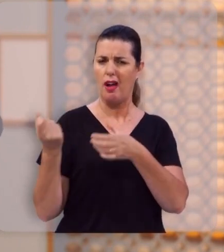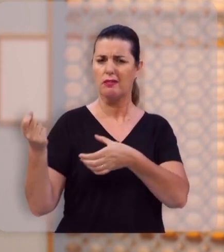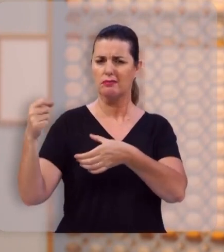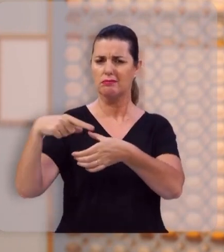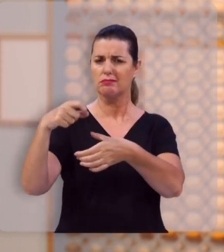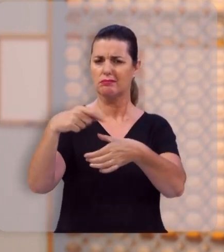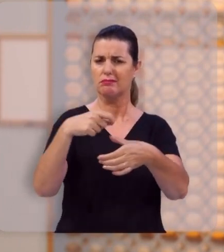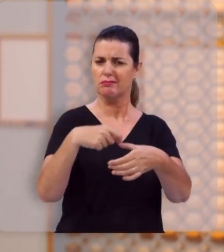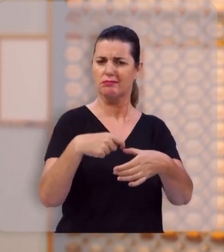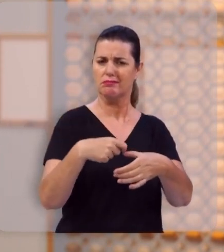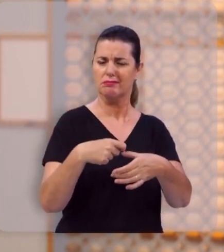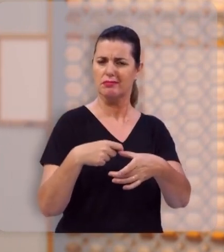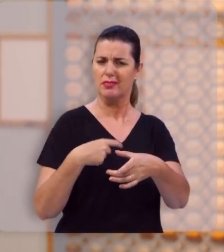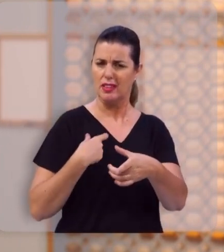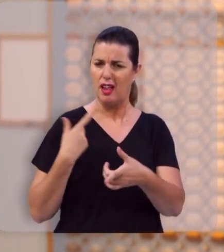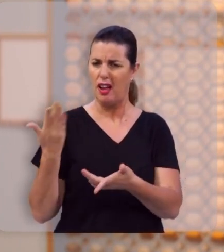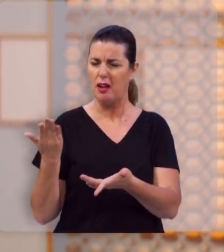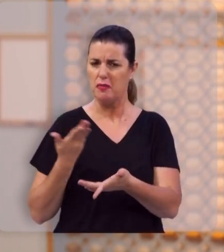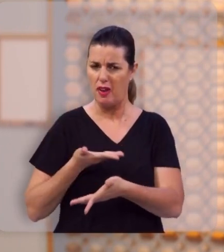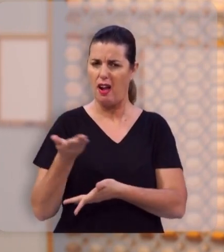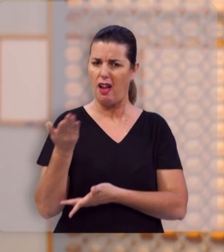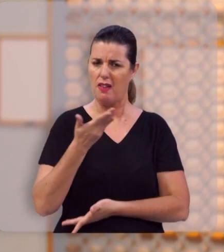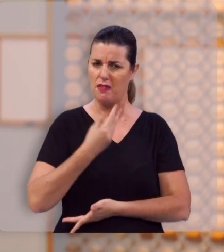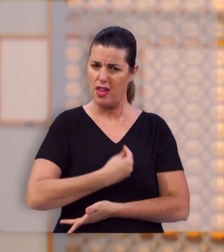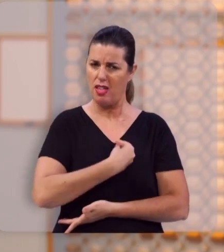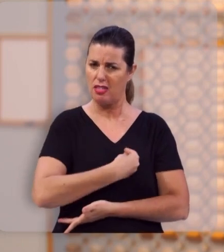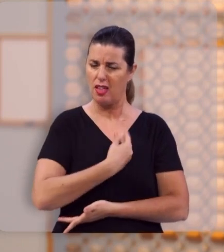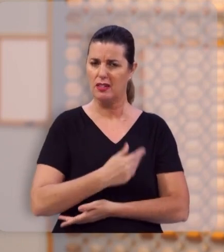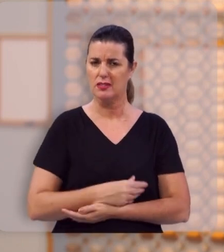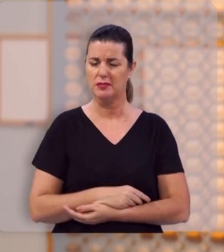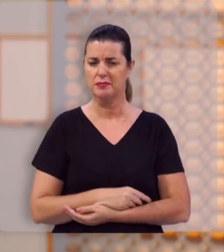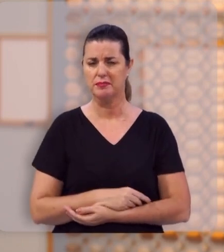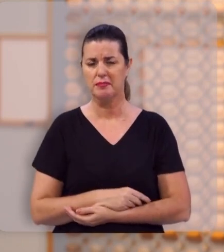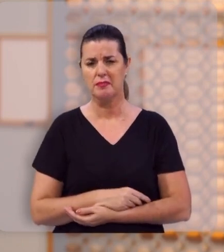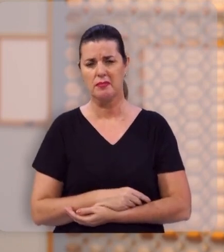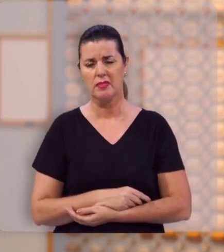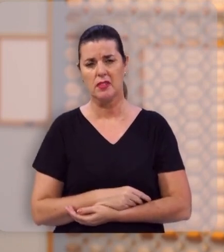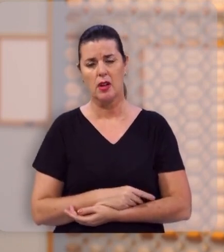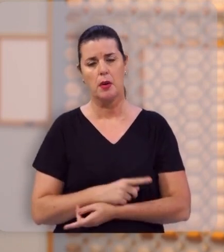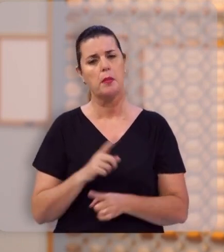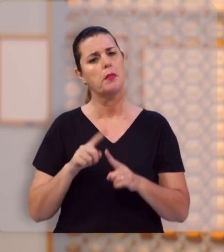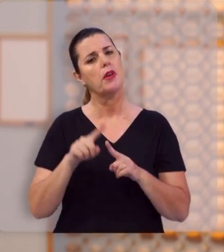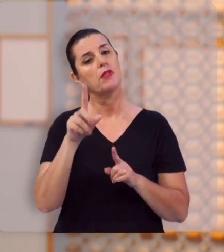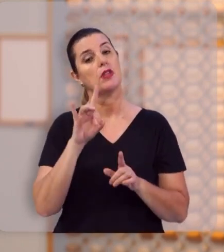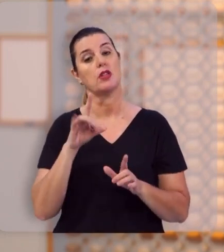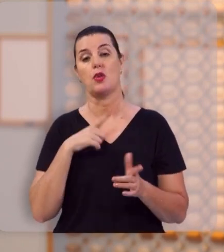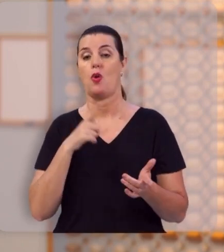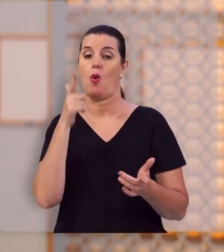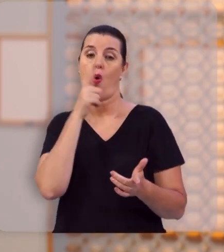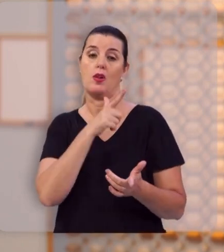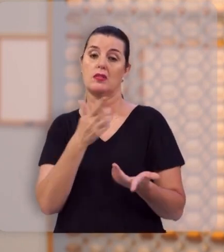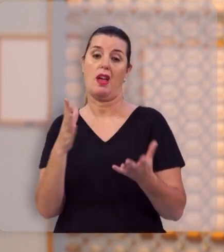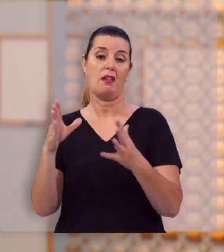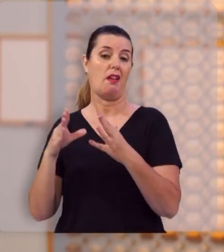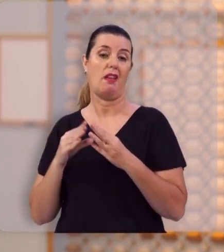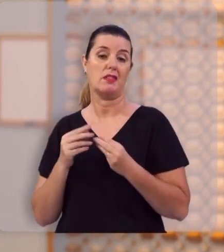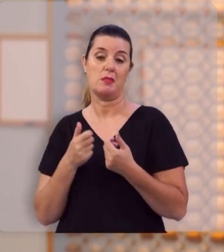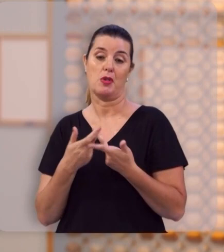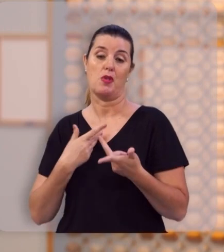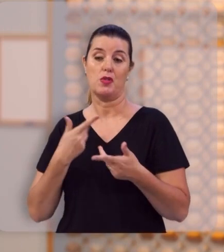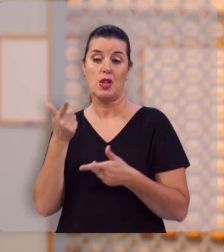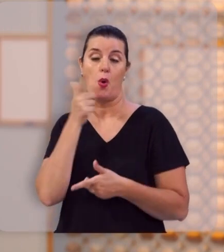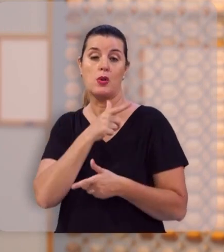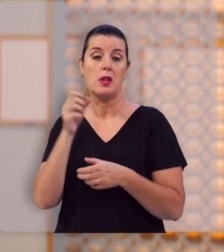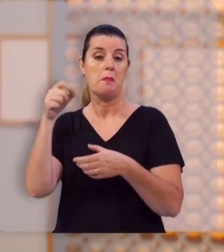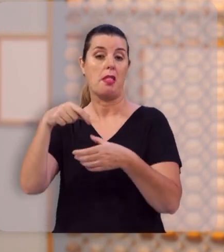semear, está na hora de investir, porque você só colhe o que planta. Se você não planta nada,